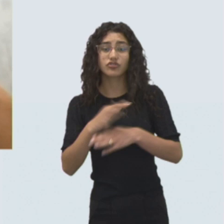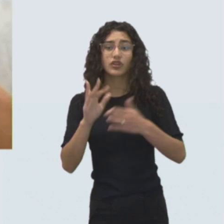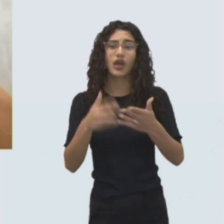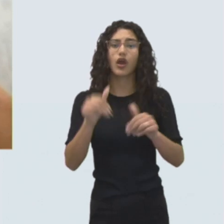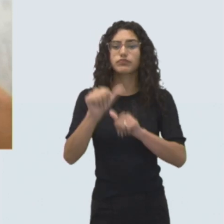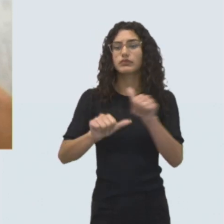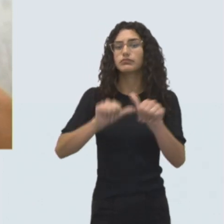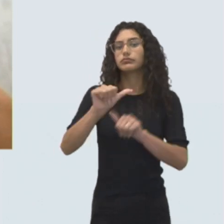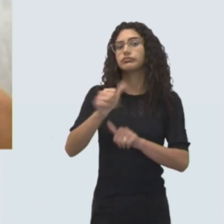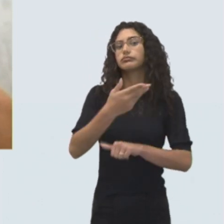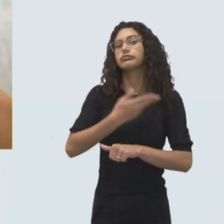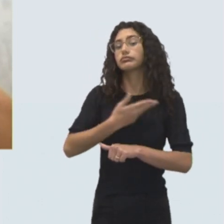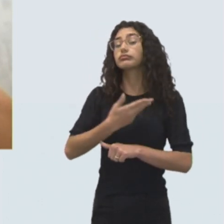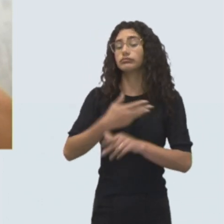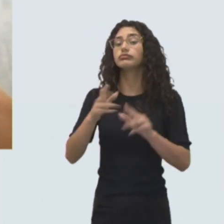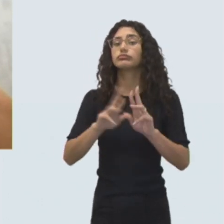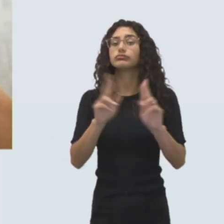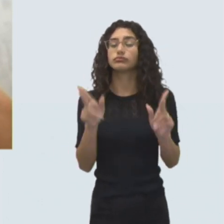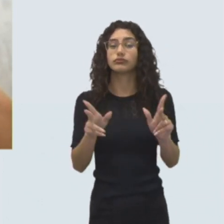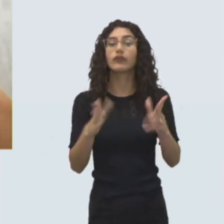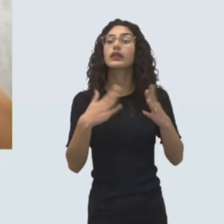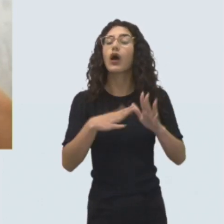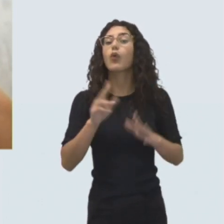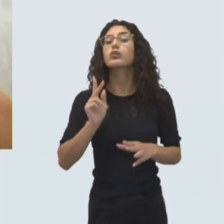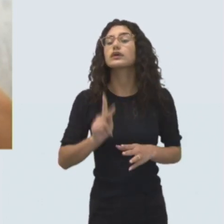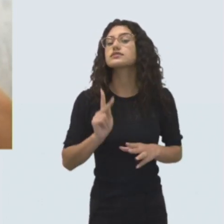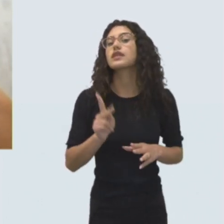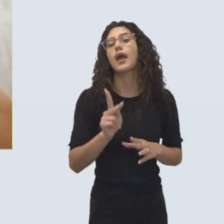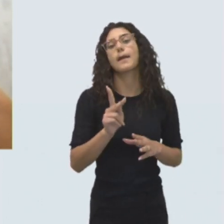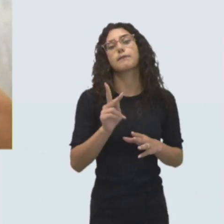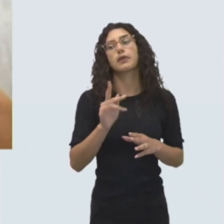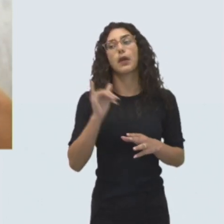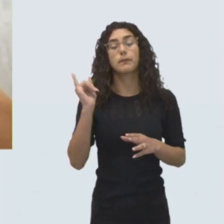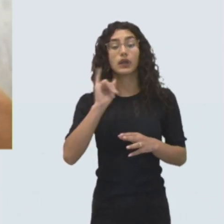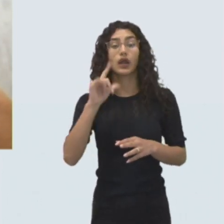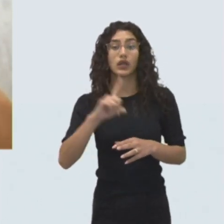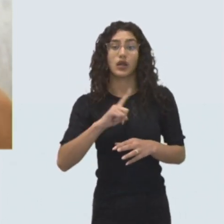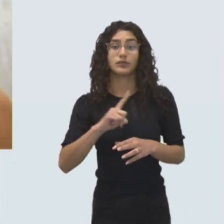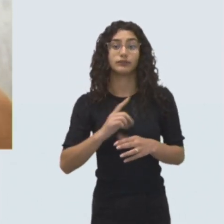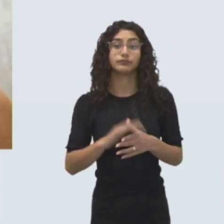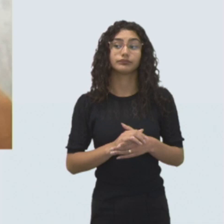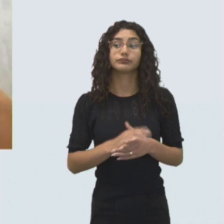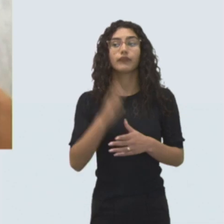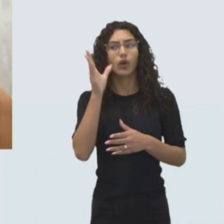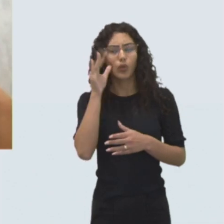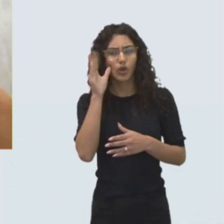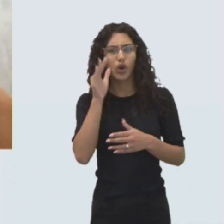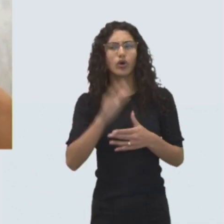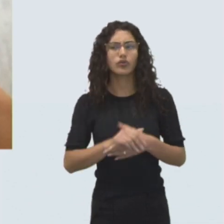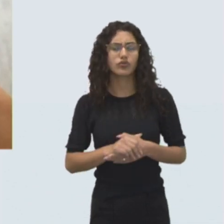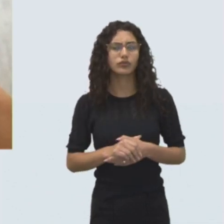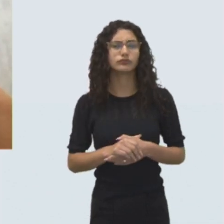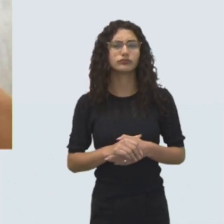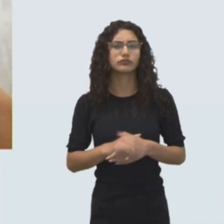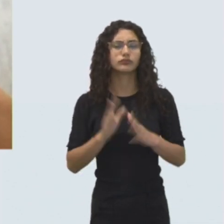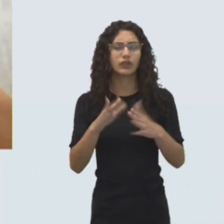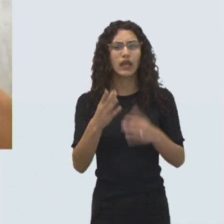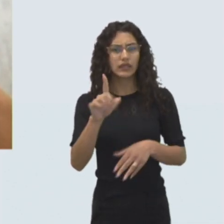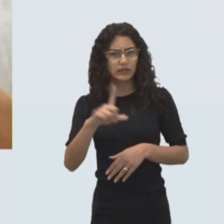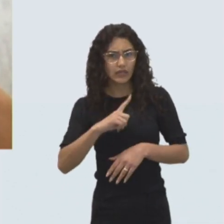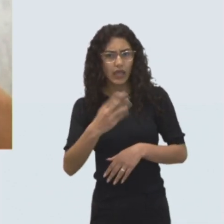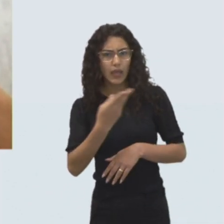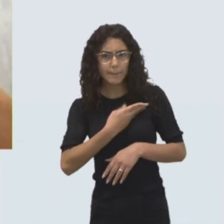outra amizade. Portanto, é sempre uma coisa inconstante. Interessante, né, Alice? Você tem amigas